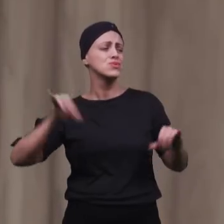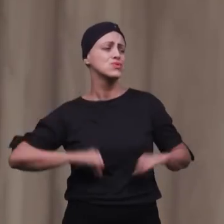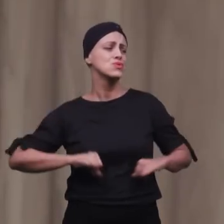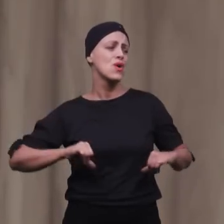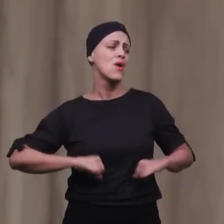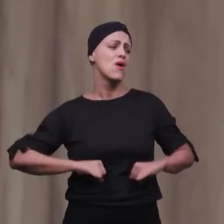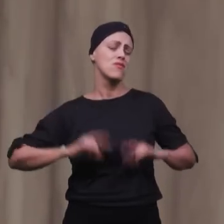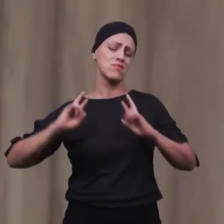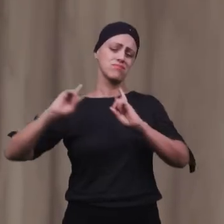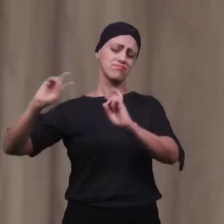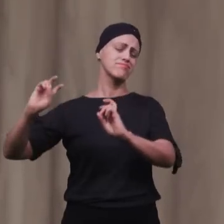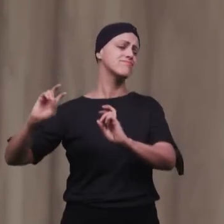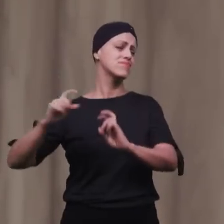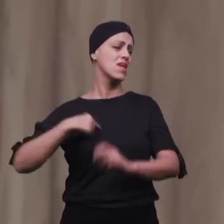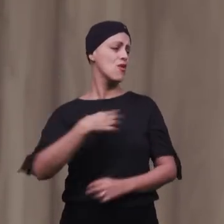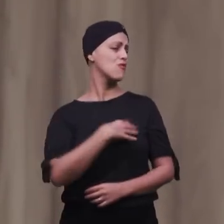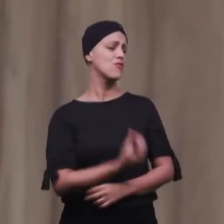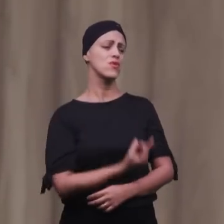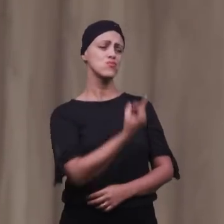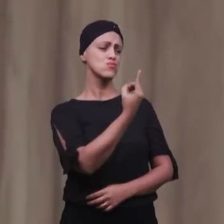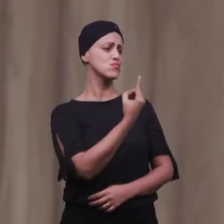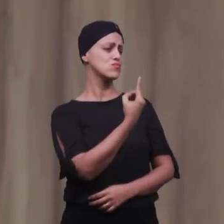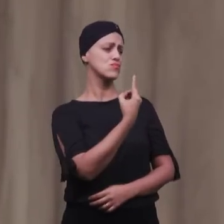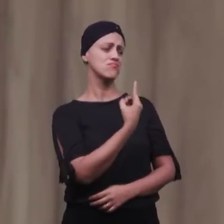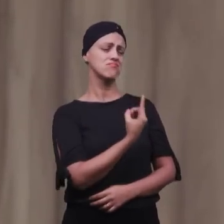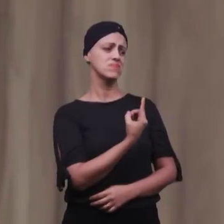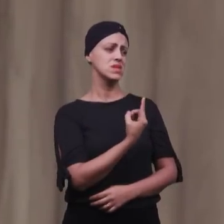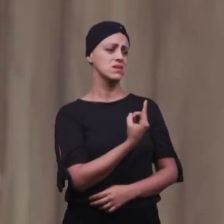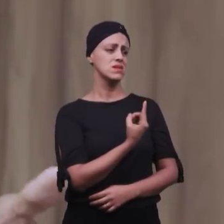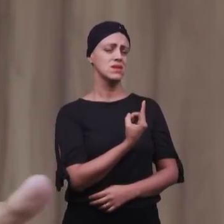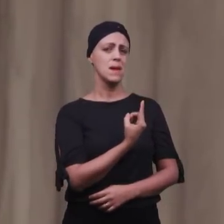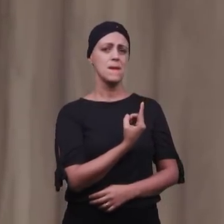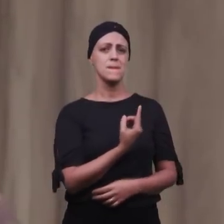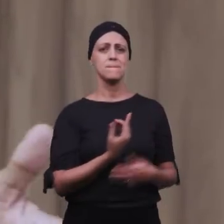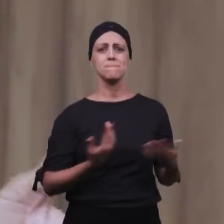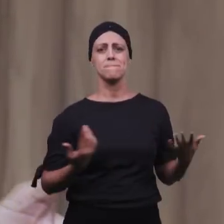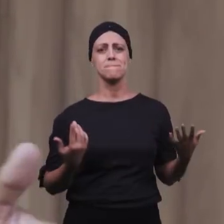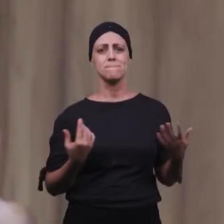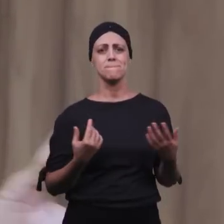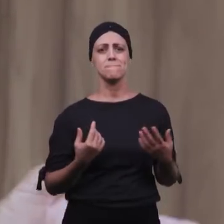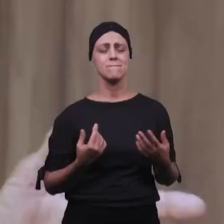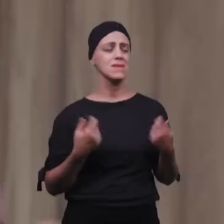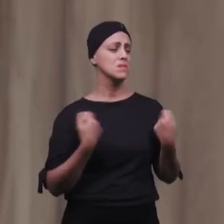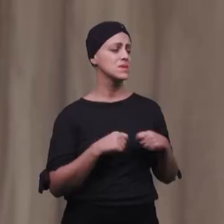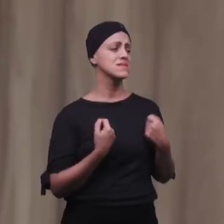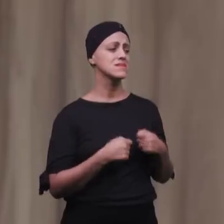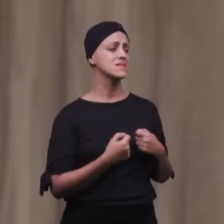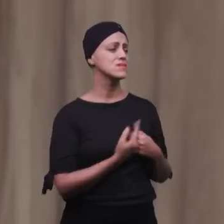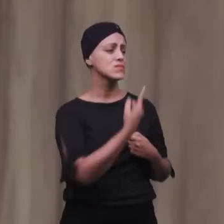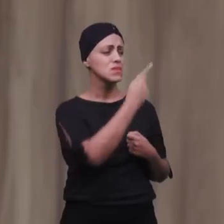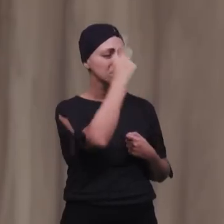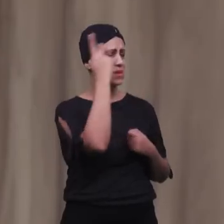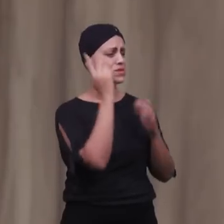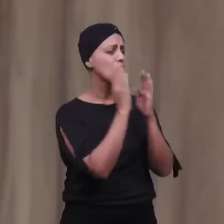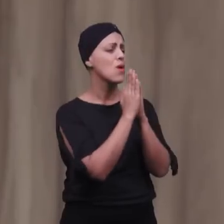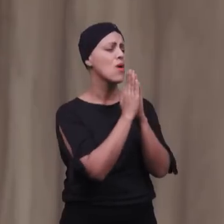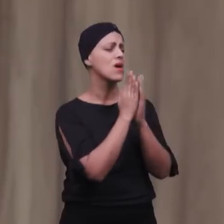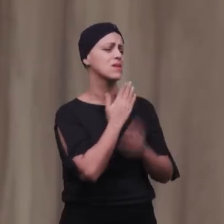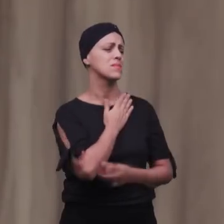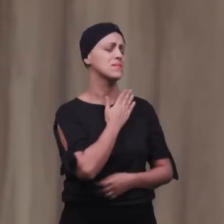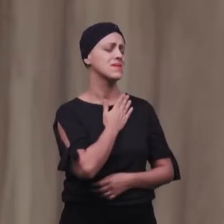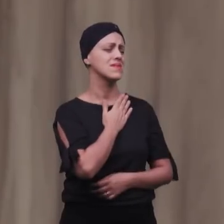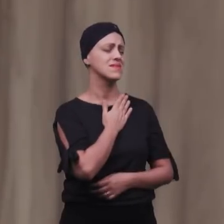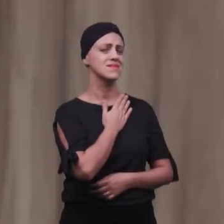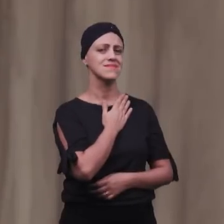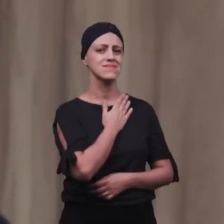filha única. E disse assim, eu preciso de alguém para orar por mim. Aí